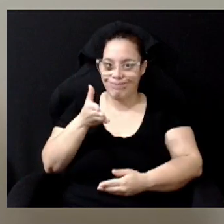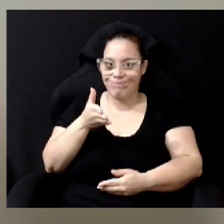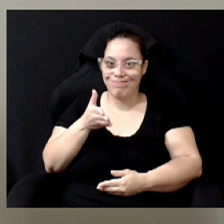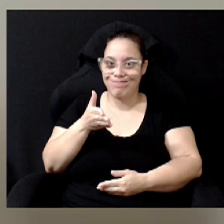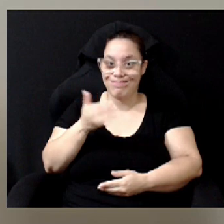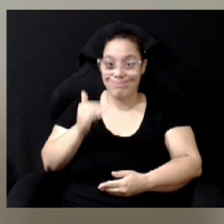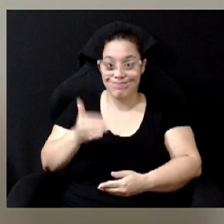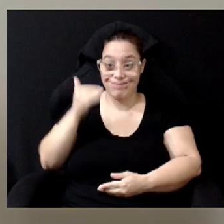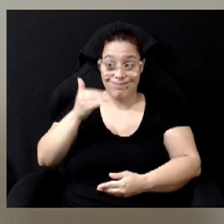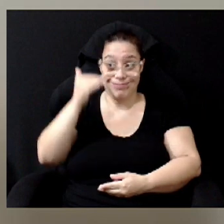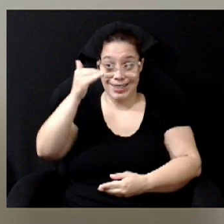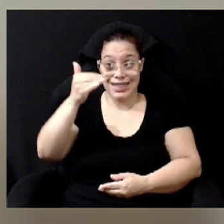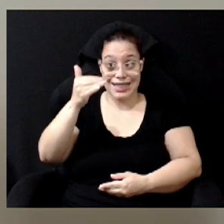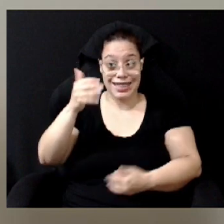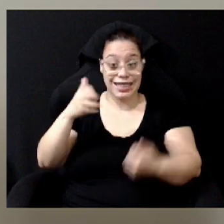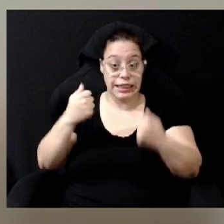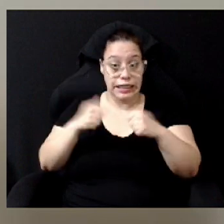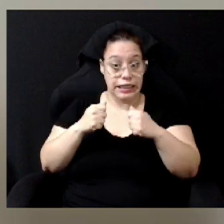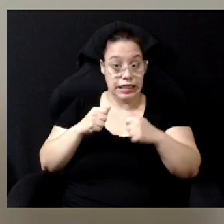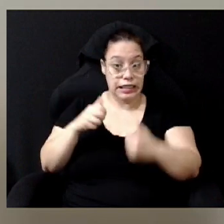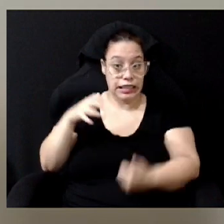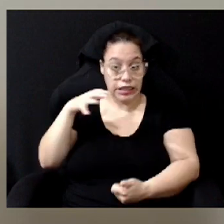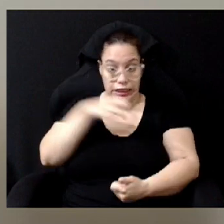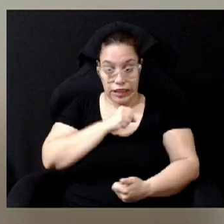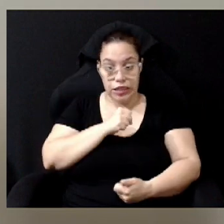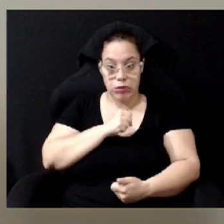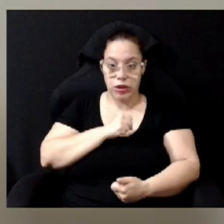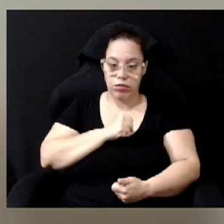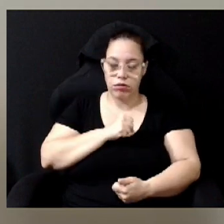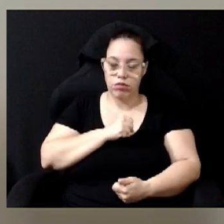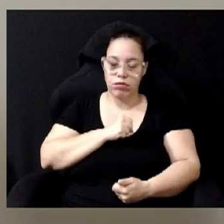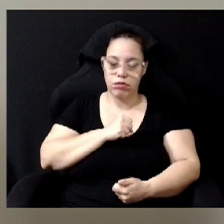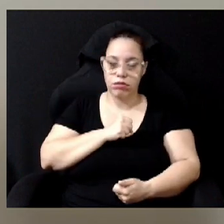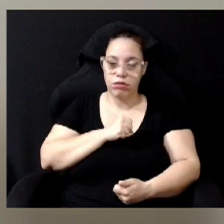é preciso agir rapidamente,